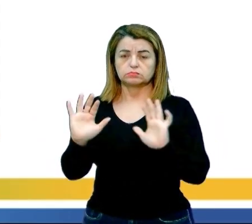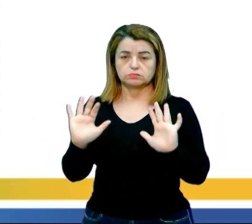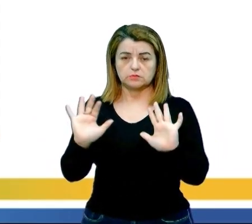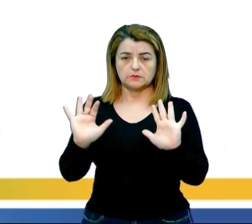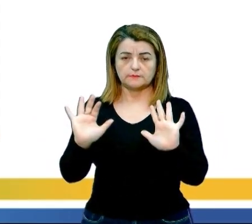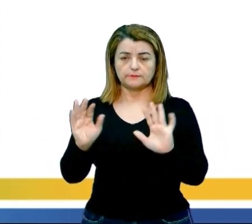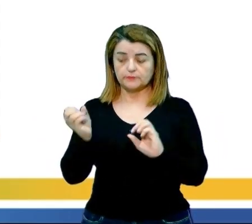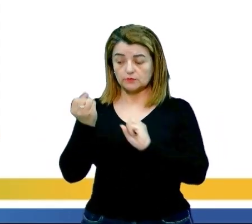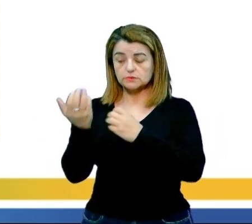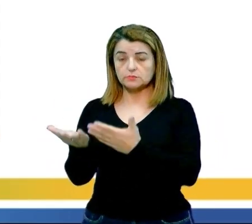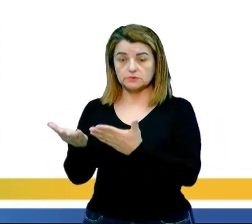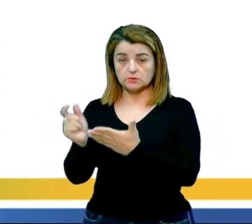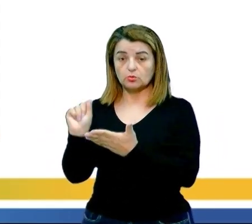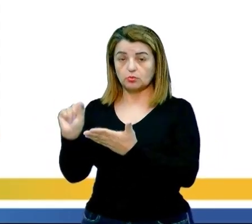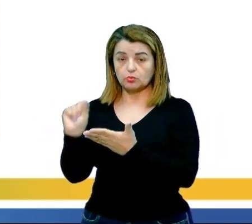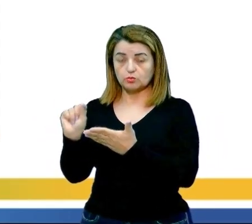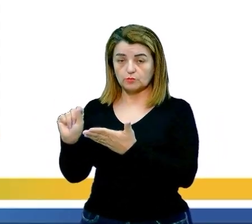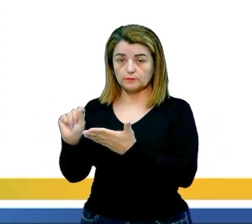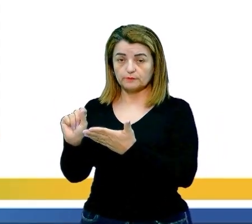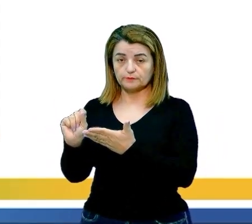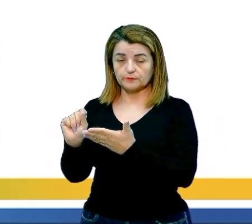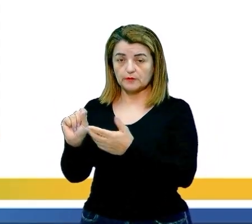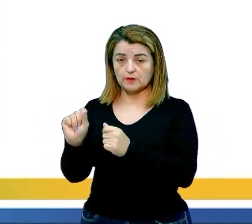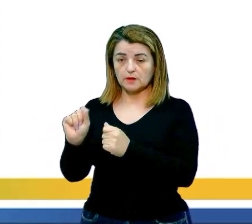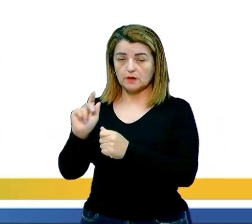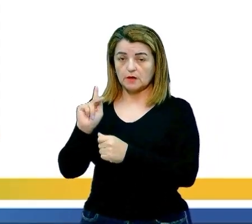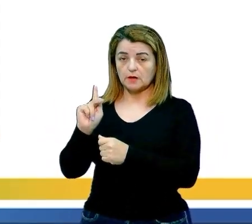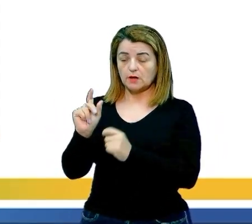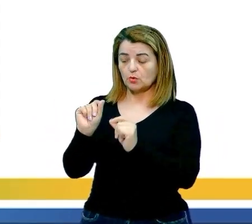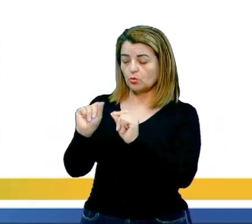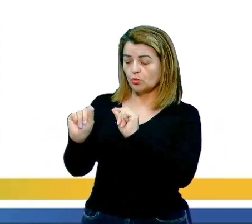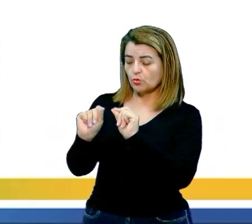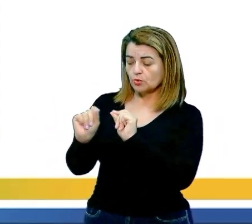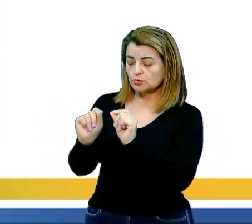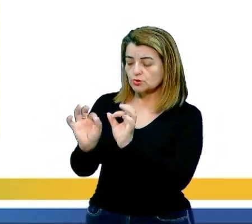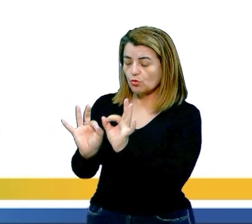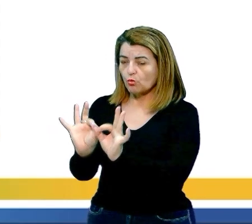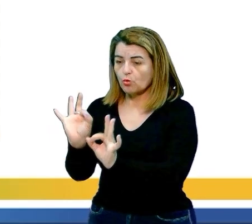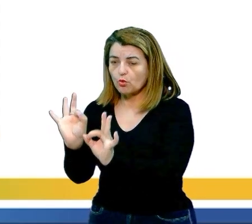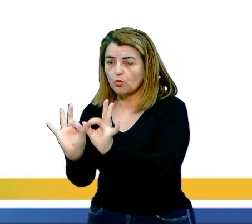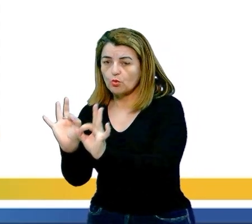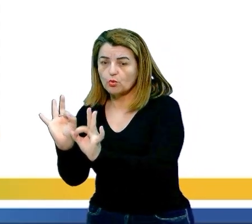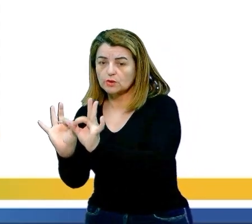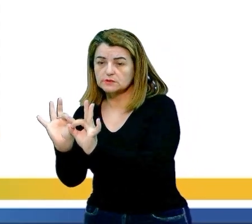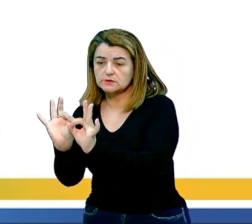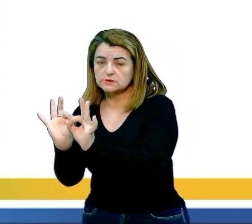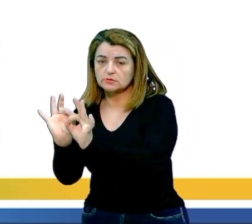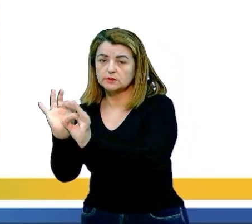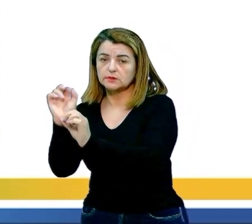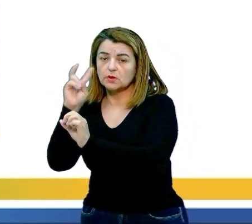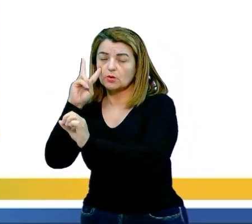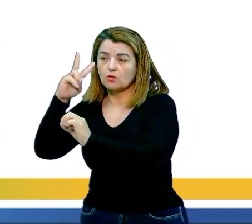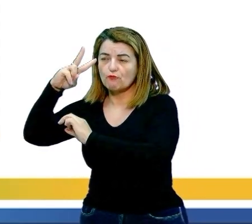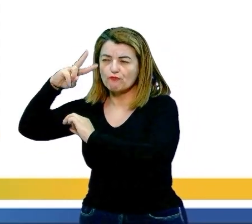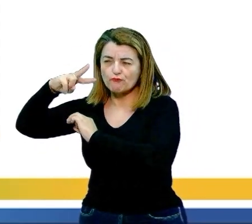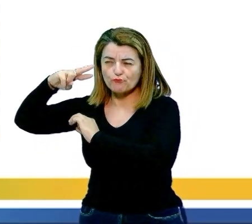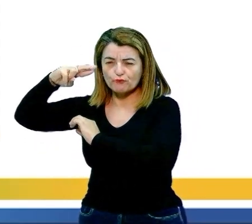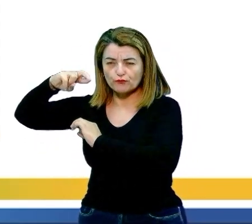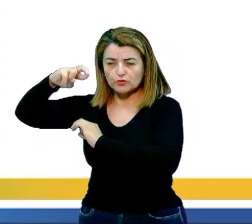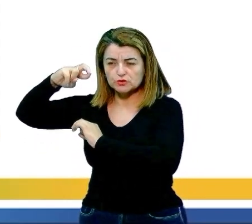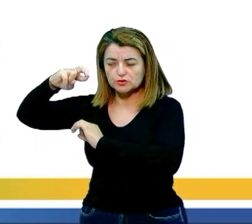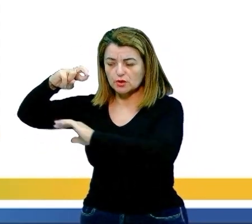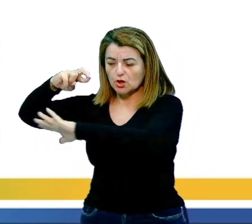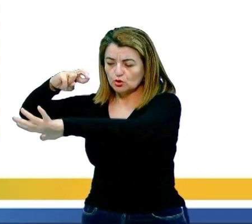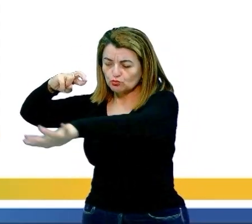nós temos aí é justamente um estilo de construção onde tem uma torre de vigia no centro, onde tudo que está ao